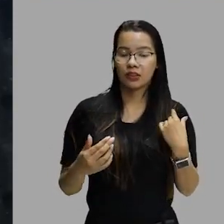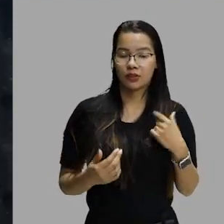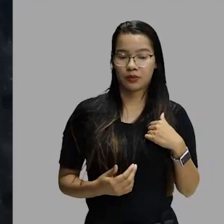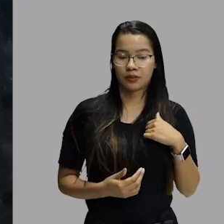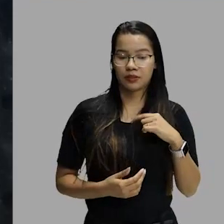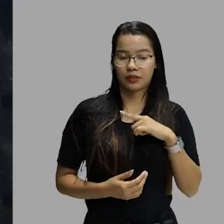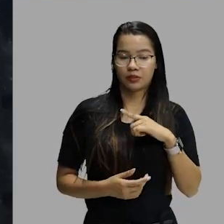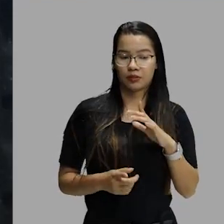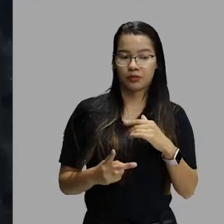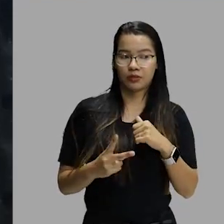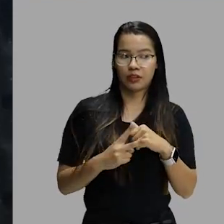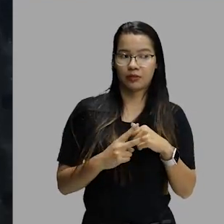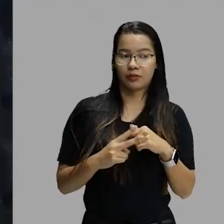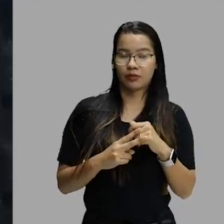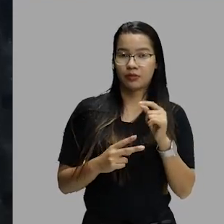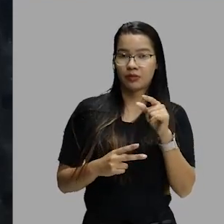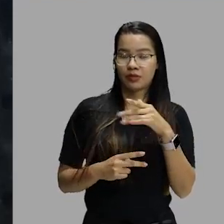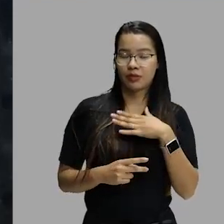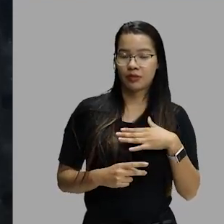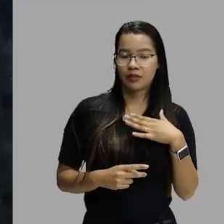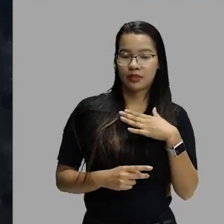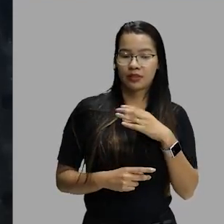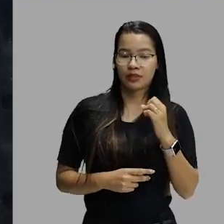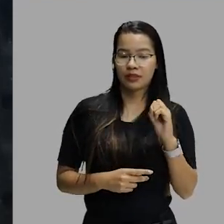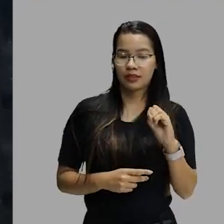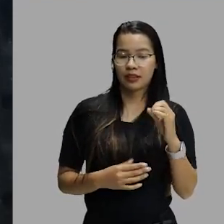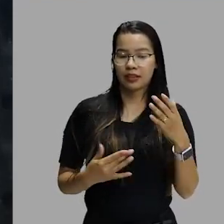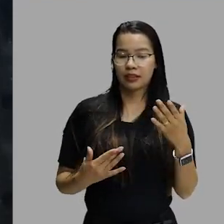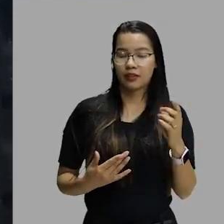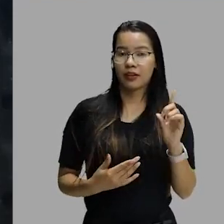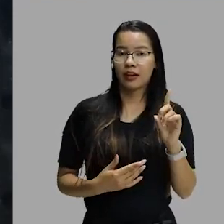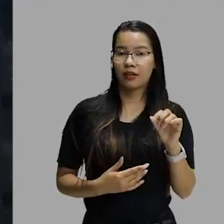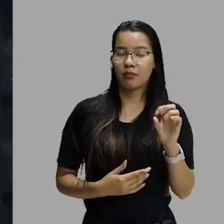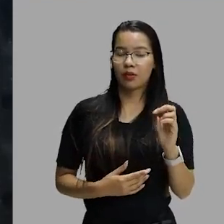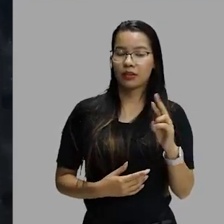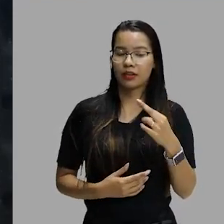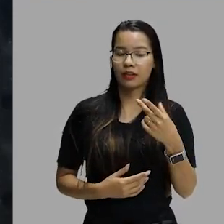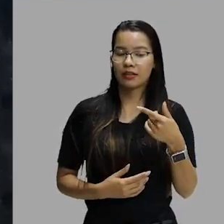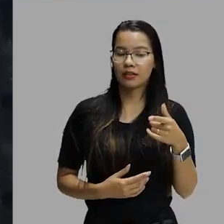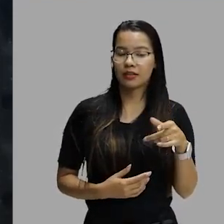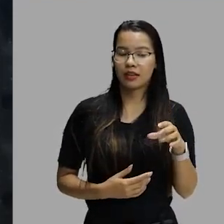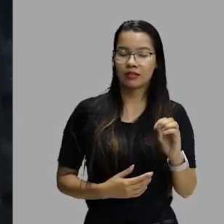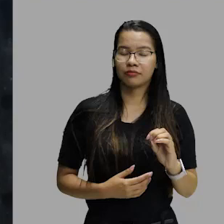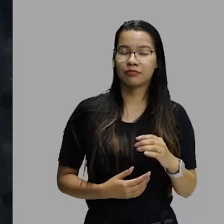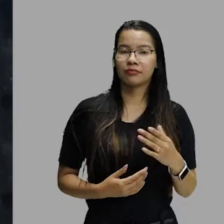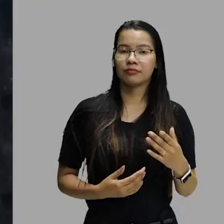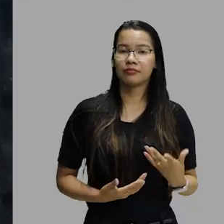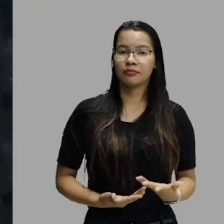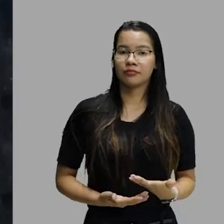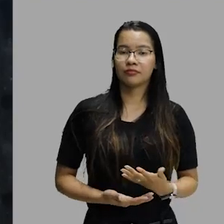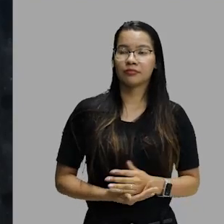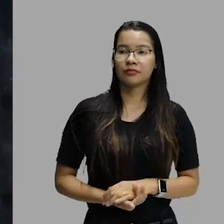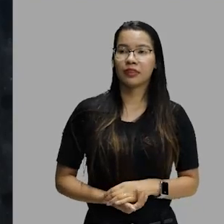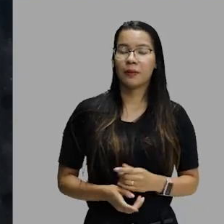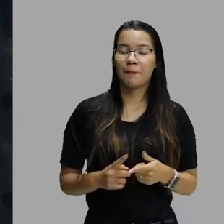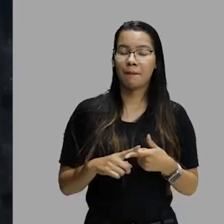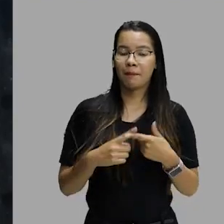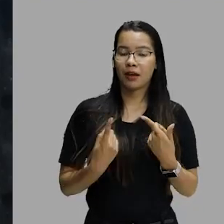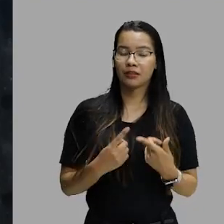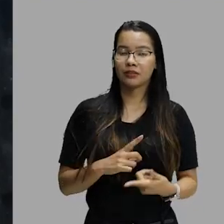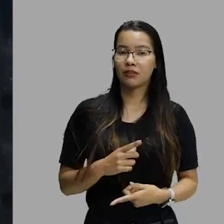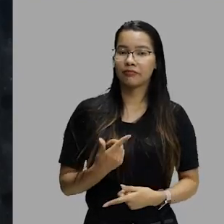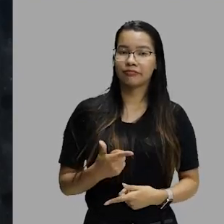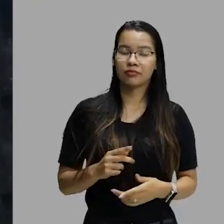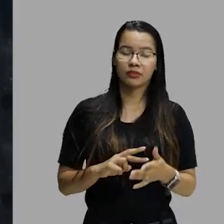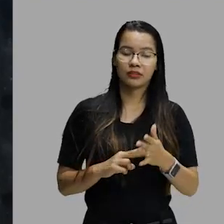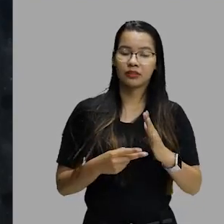verbo. Vocês gostariam? Sim. Então, é uma oração. Estou apontando certo, né? É uma oração. Porém, não tem